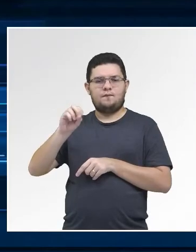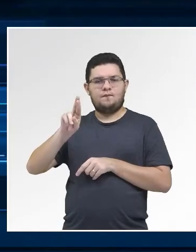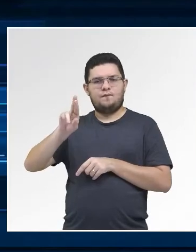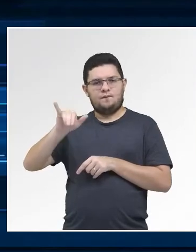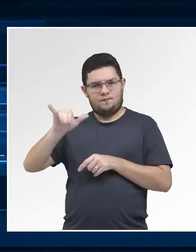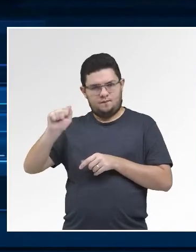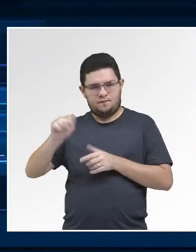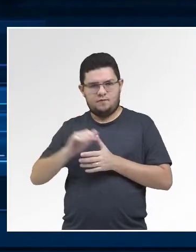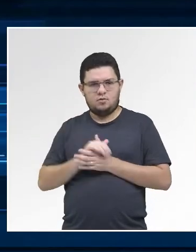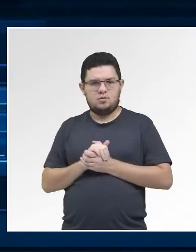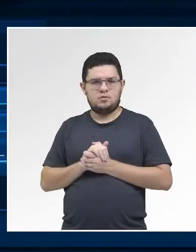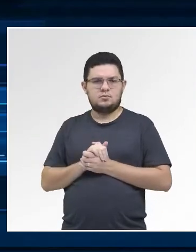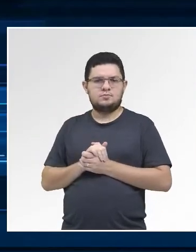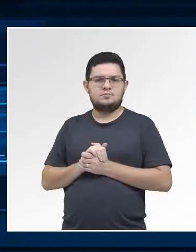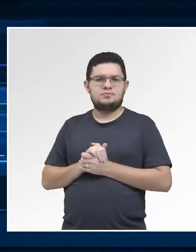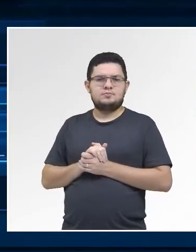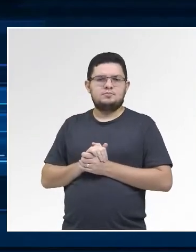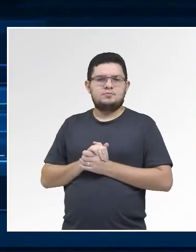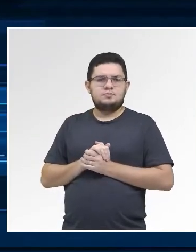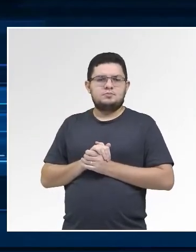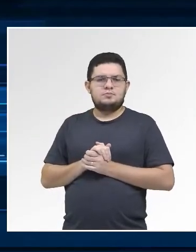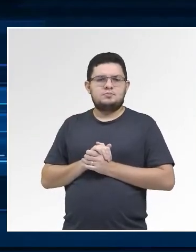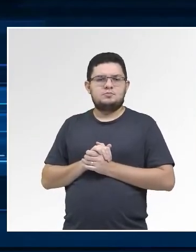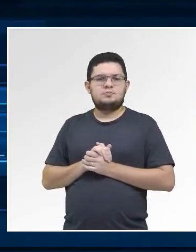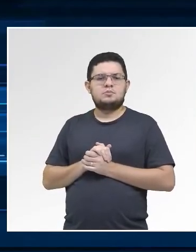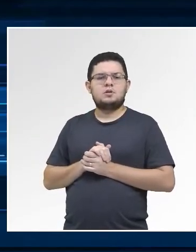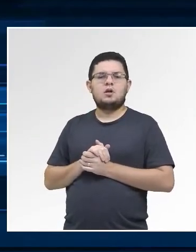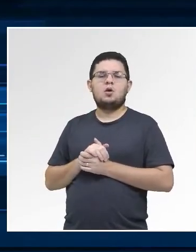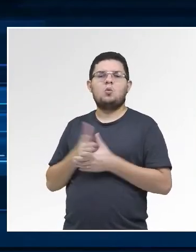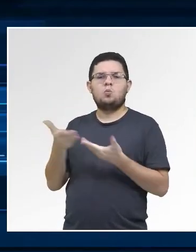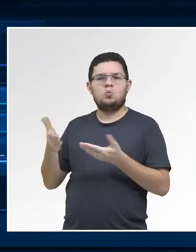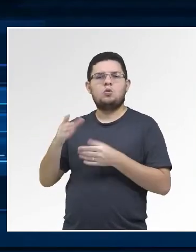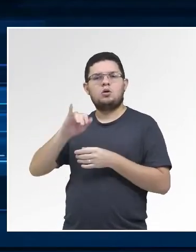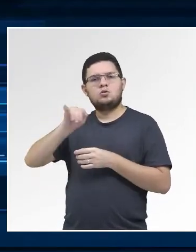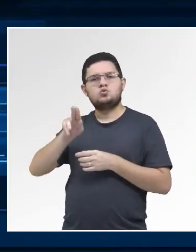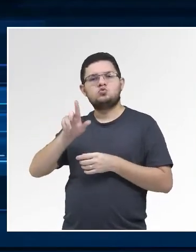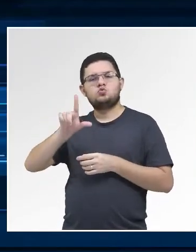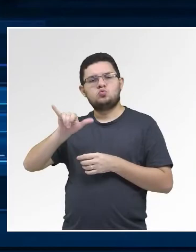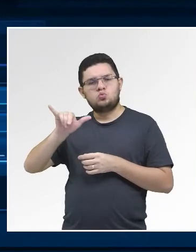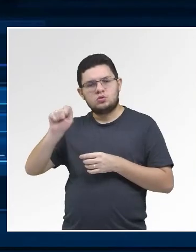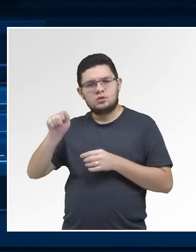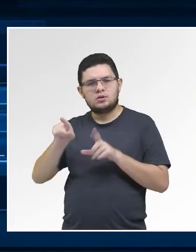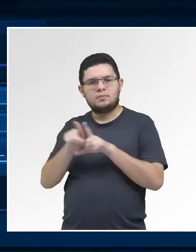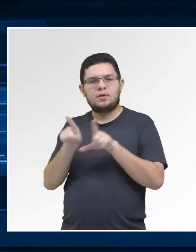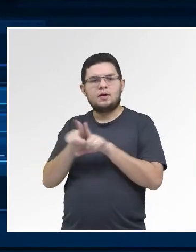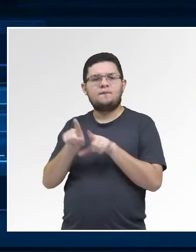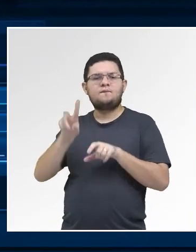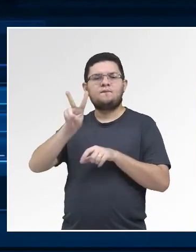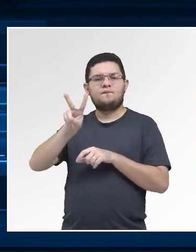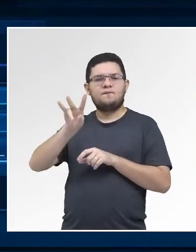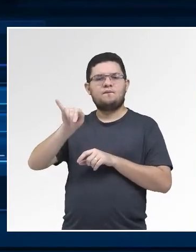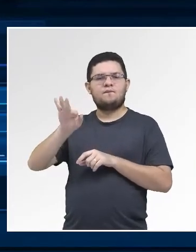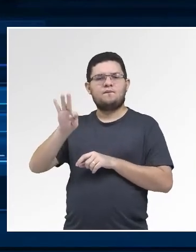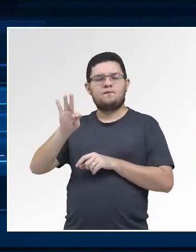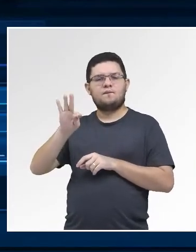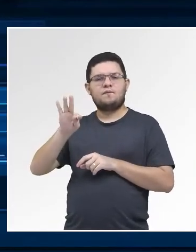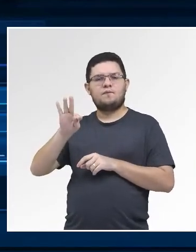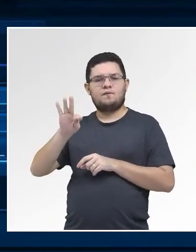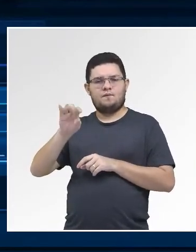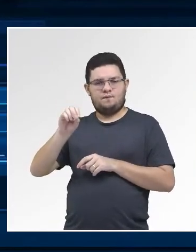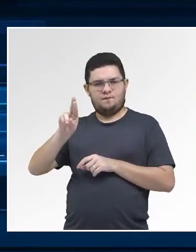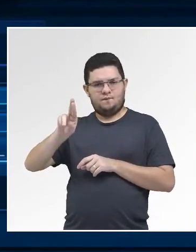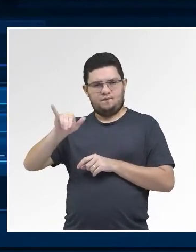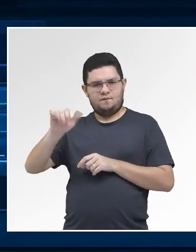a great friend, né? A Júlia está falando que a Vitória, né? Ela tem sido, né? Uma